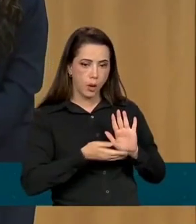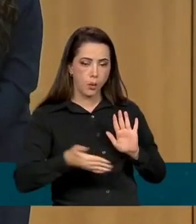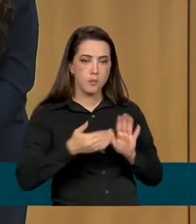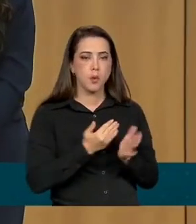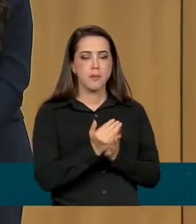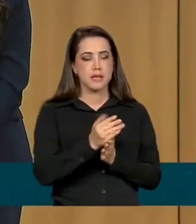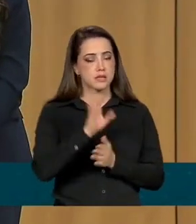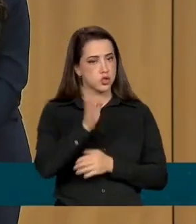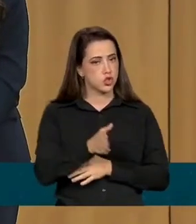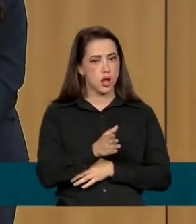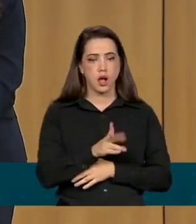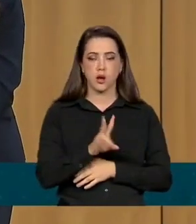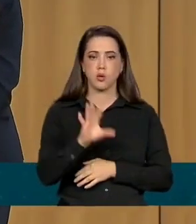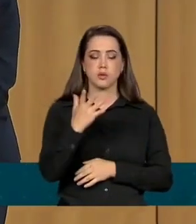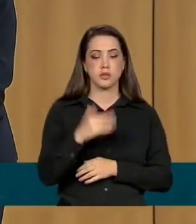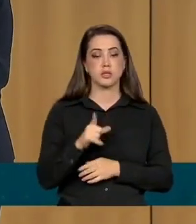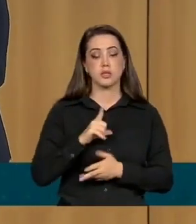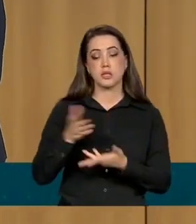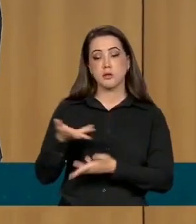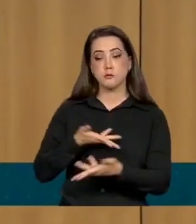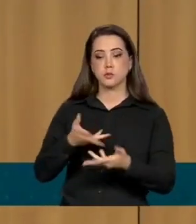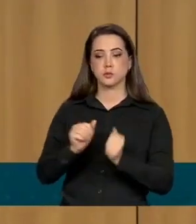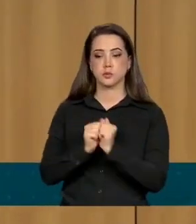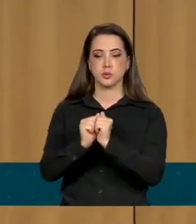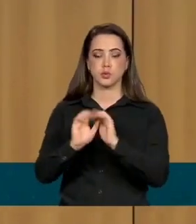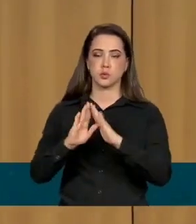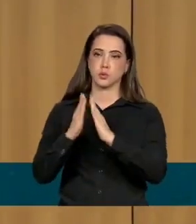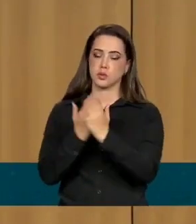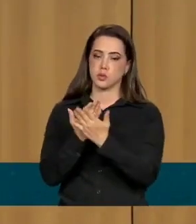imediatamente. Tem envolvimento de escolas,